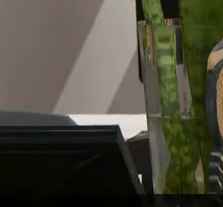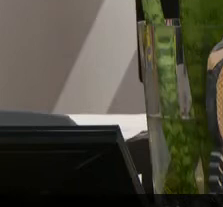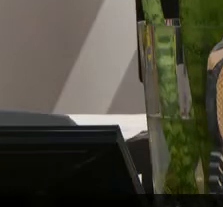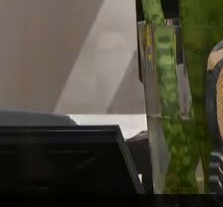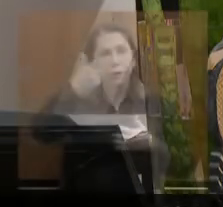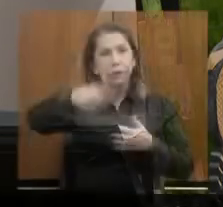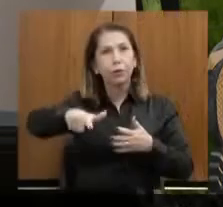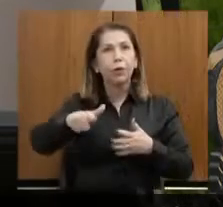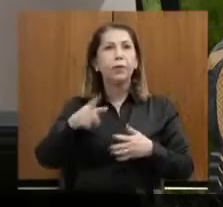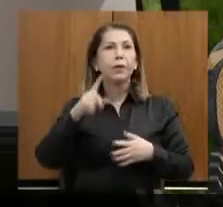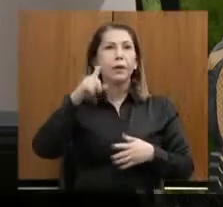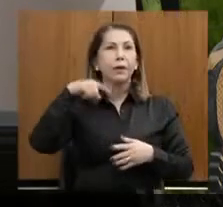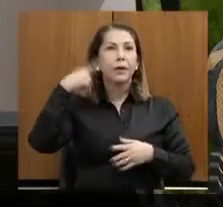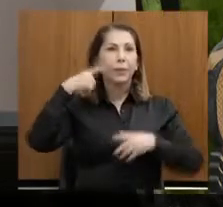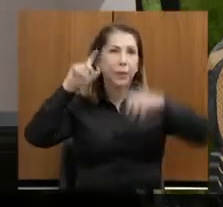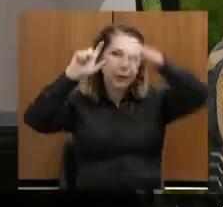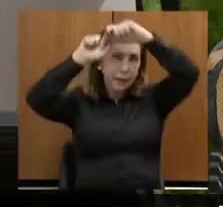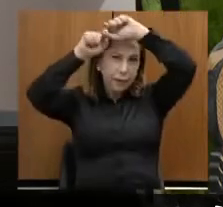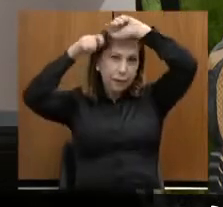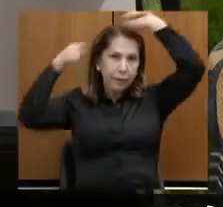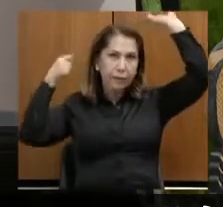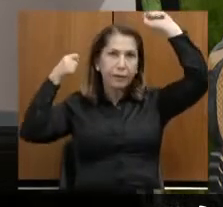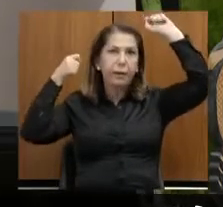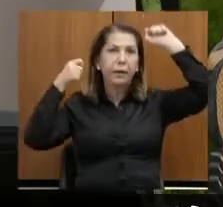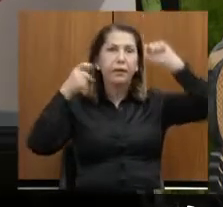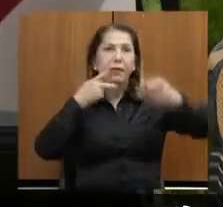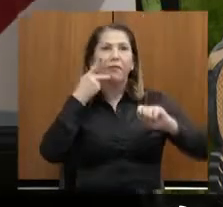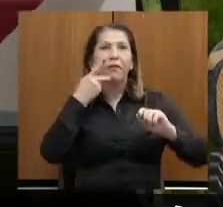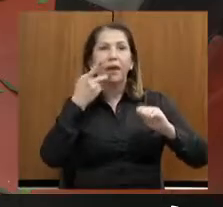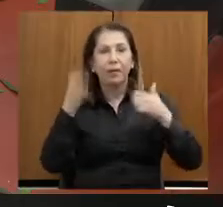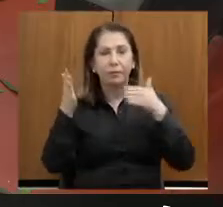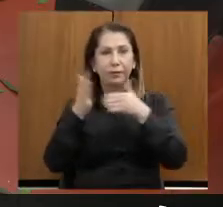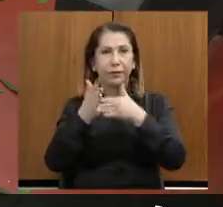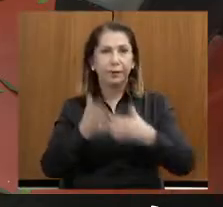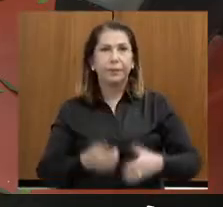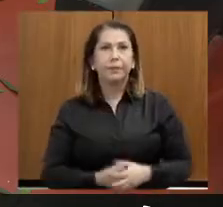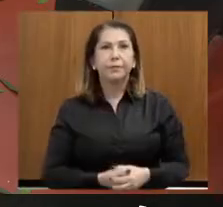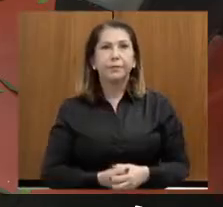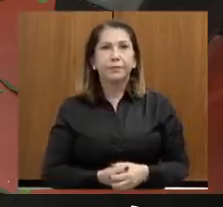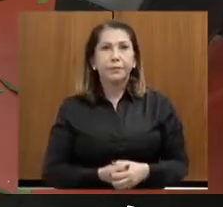mais uma vez para deputada Andreia de Jesus para suas considerações